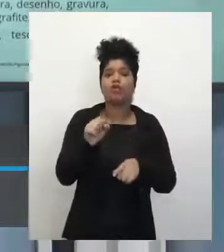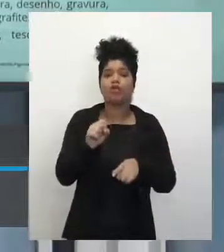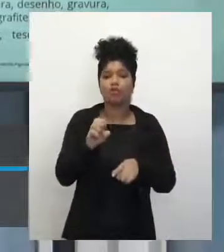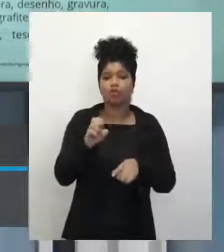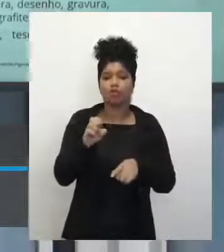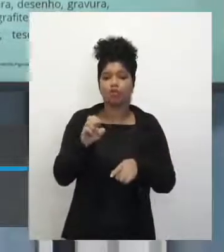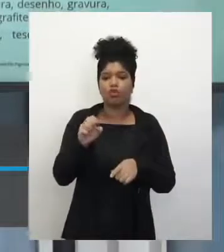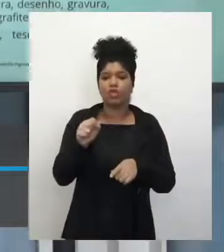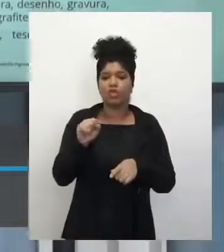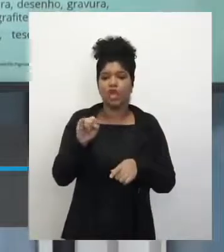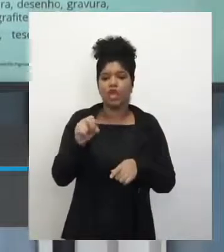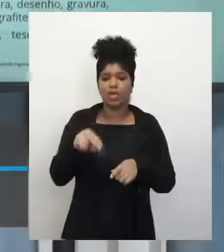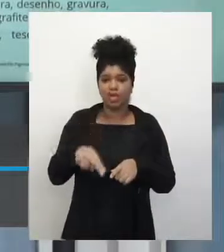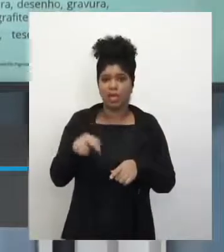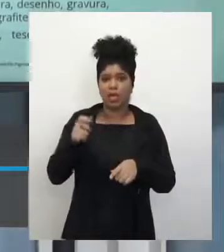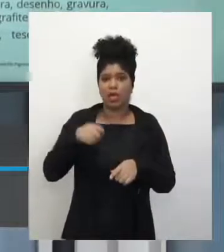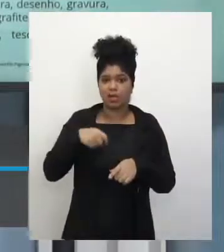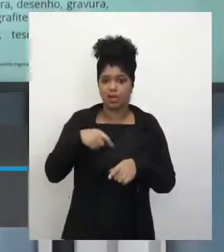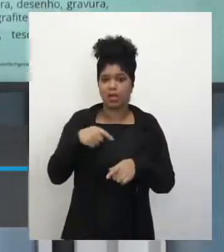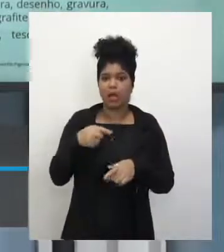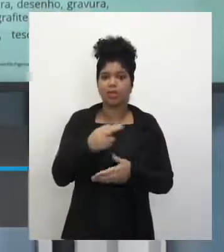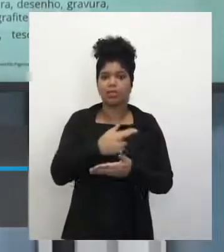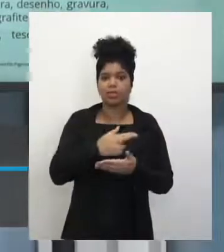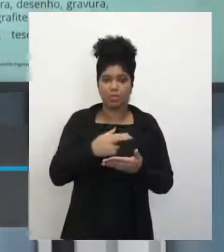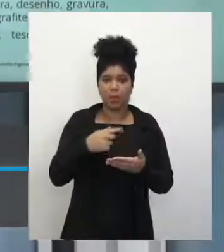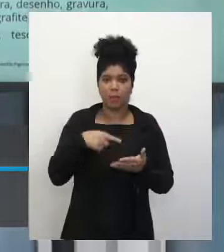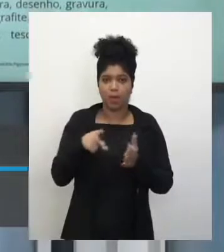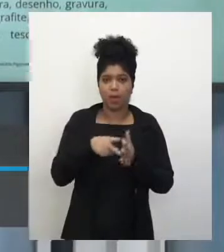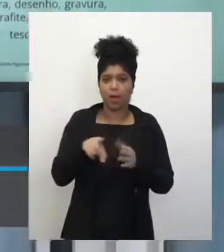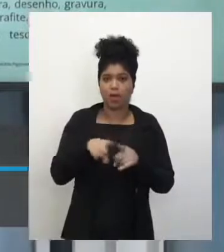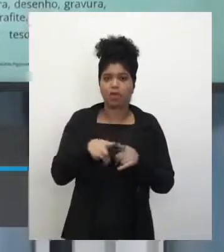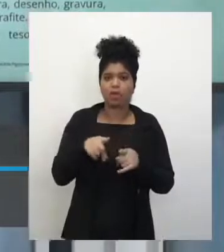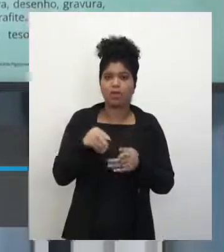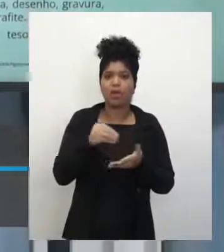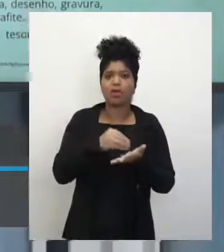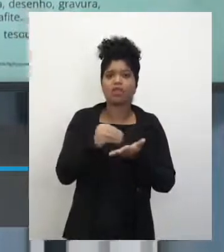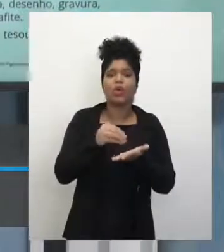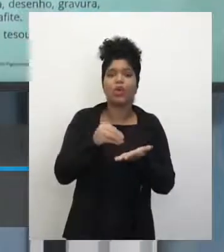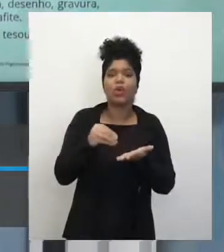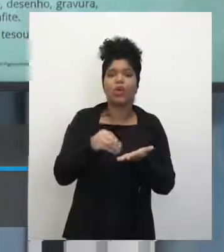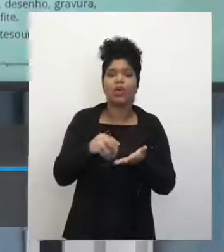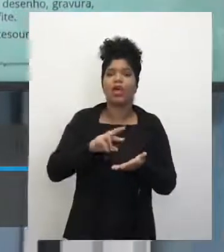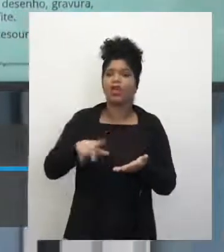de fazer um desenho aí, luz e sombra, né, o esfuminho, mas o esfuminho, na verdade,